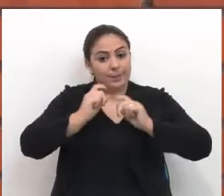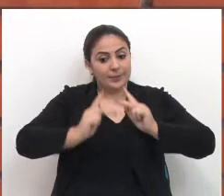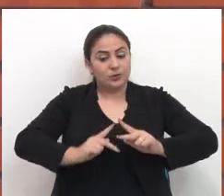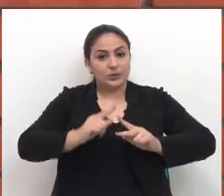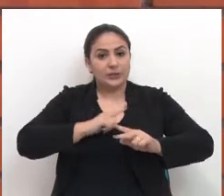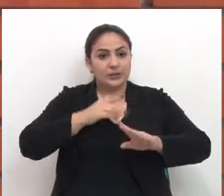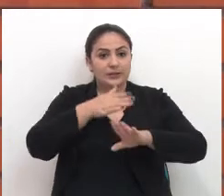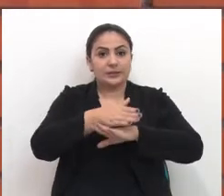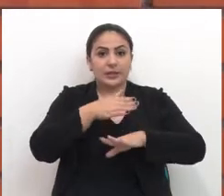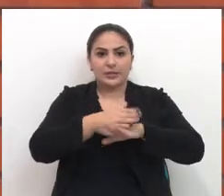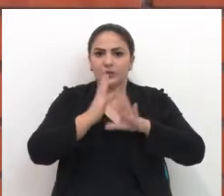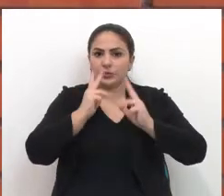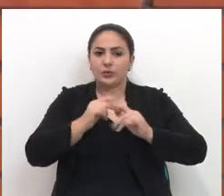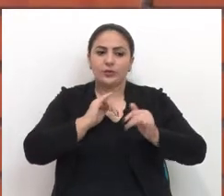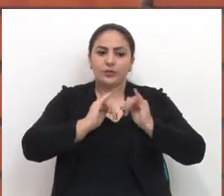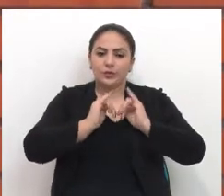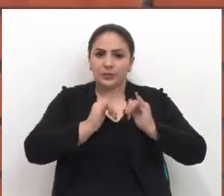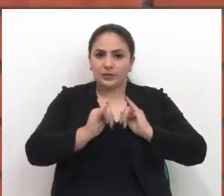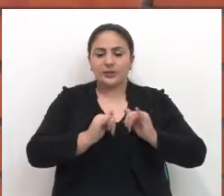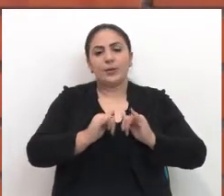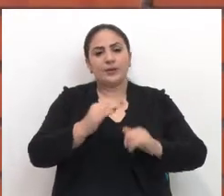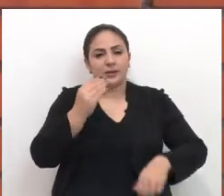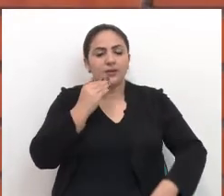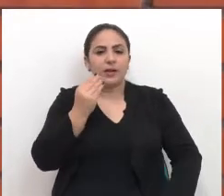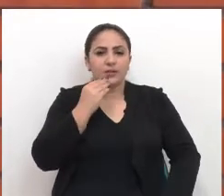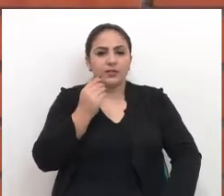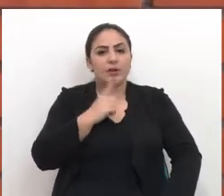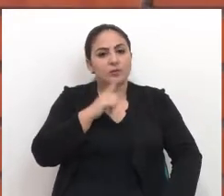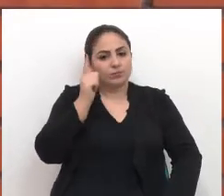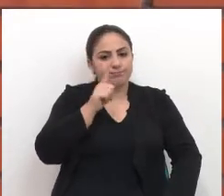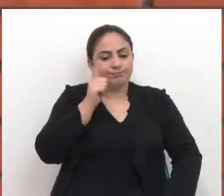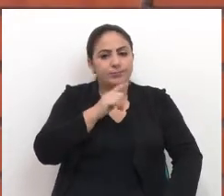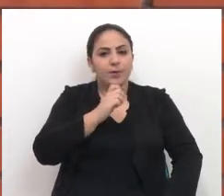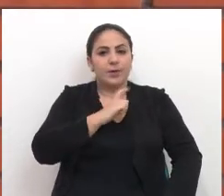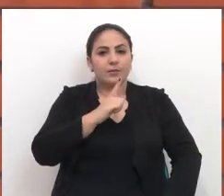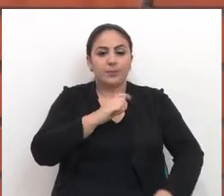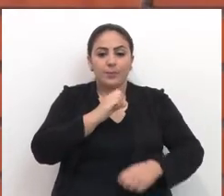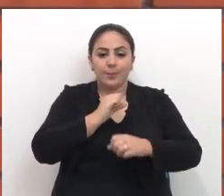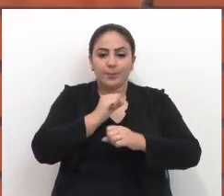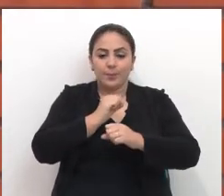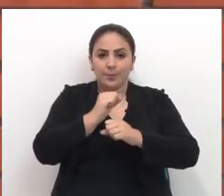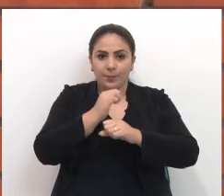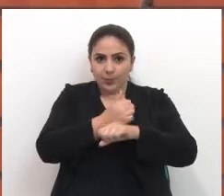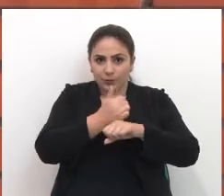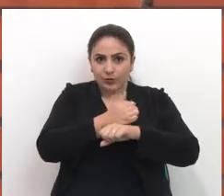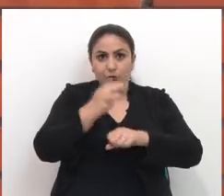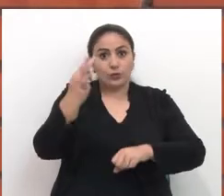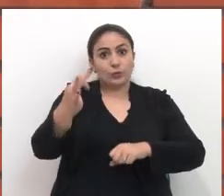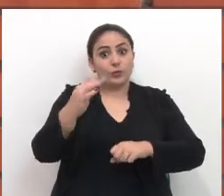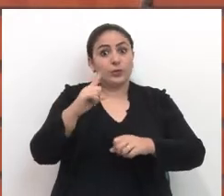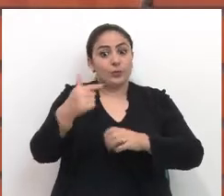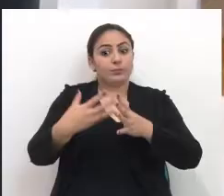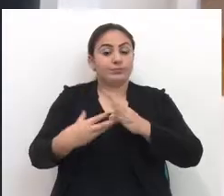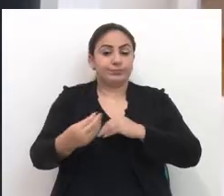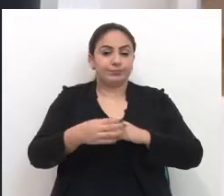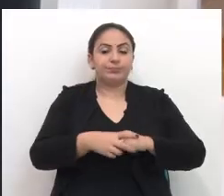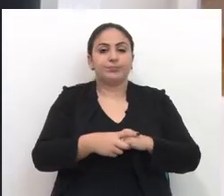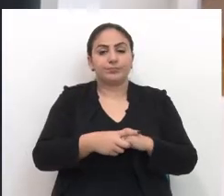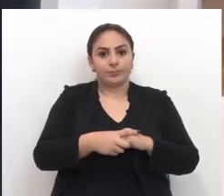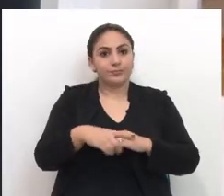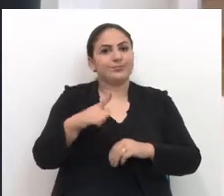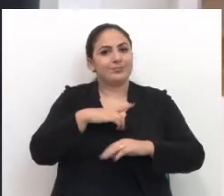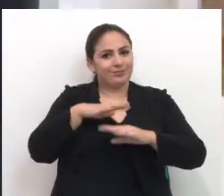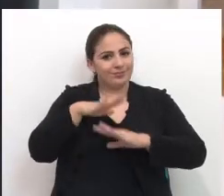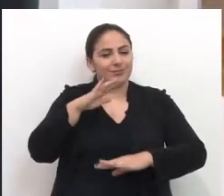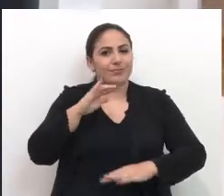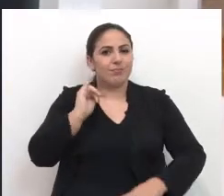as pessoas tendo acesso a todas as informações, provavelmente poderá ser uma profissão do futuro que entrará em extinção. E tem